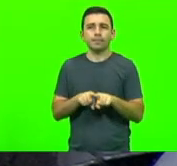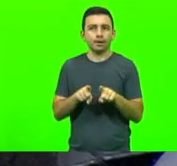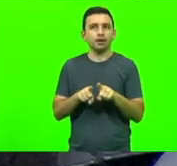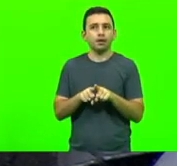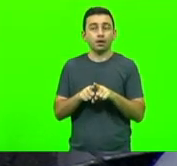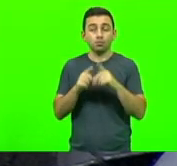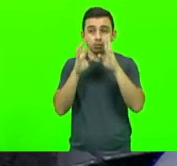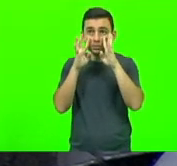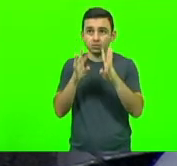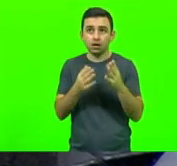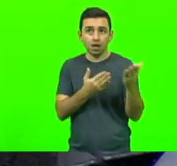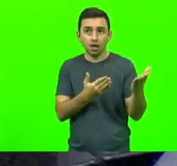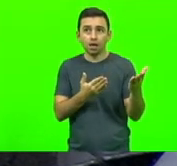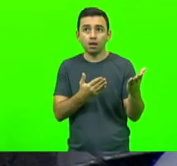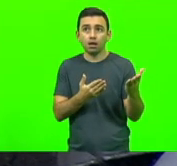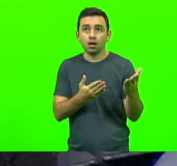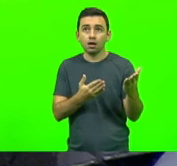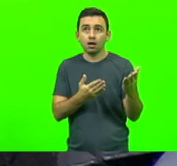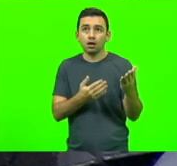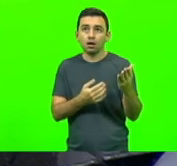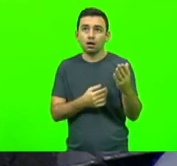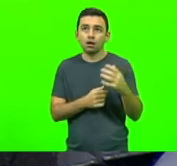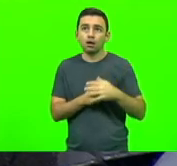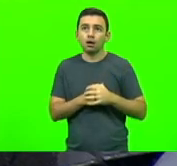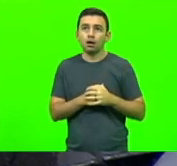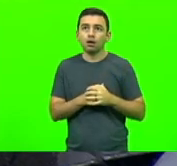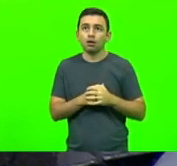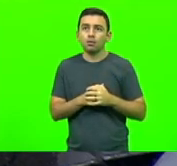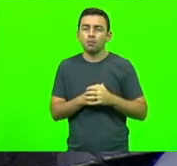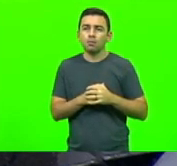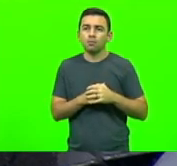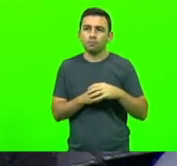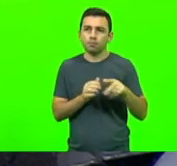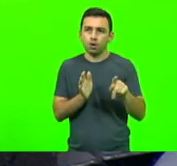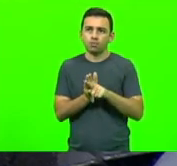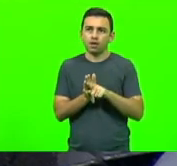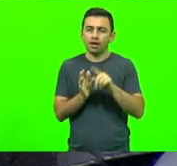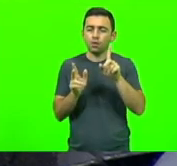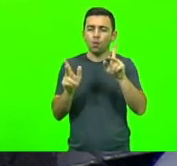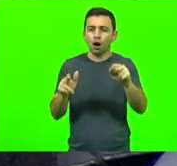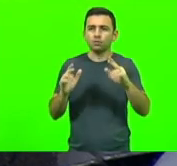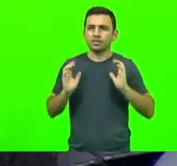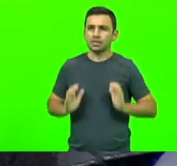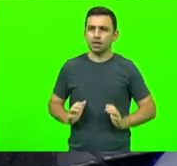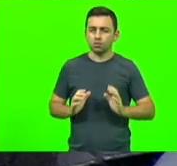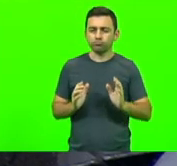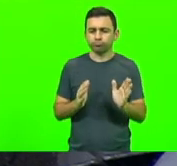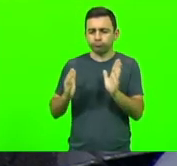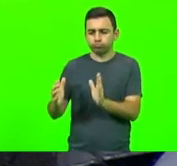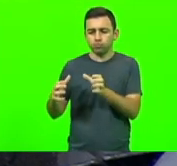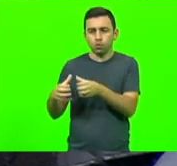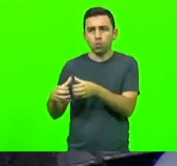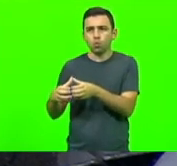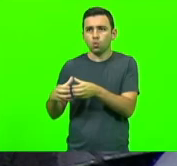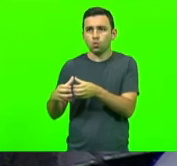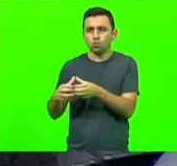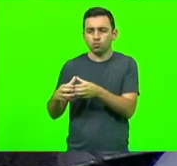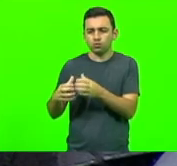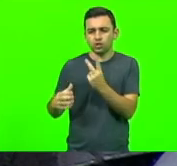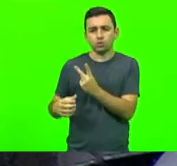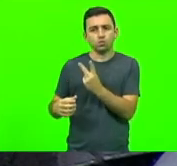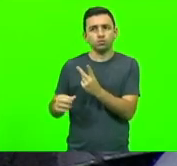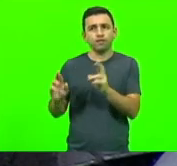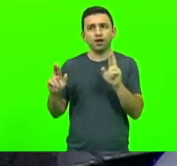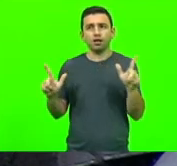Paulinha falar, estava desconexa. Tu cria, sim, um cidadão de segunda classe. Eu já fui em alguns lugares como parlamentar, inclusive